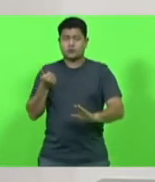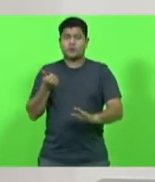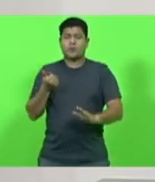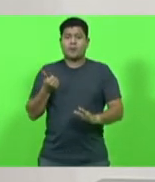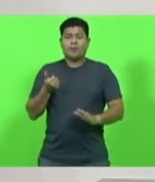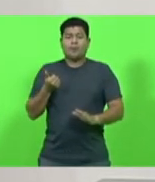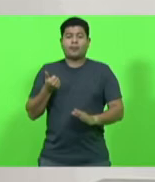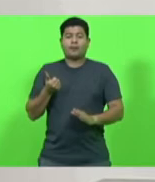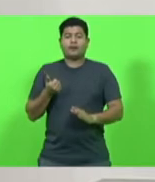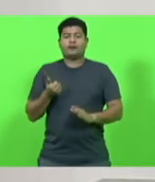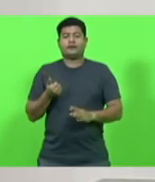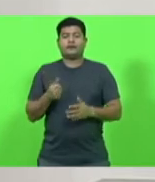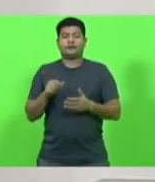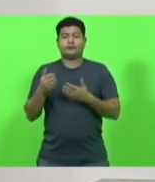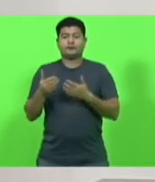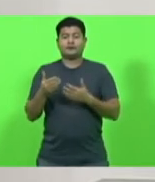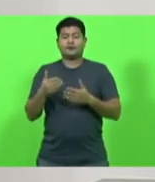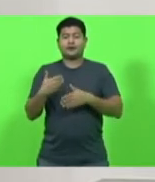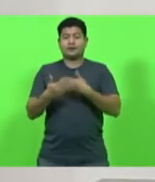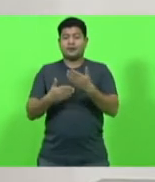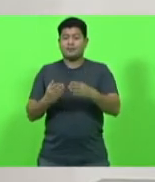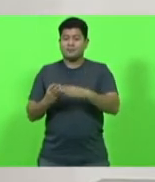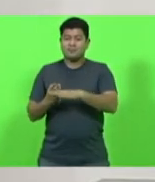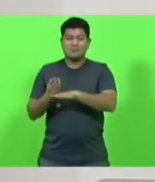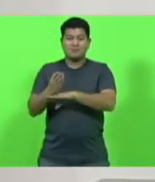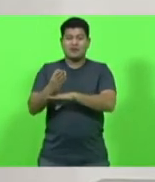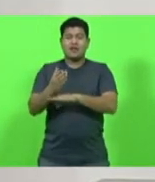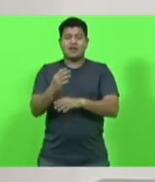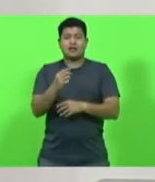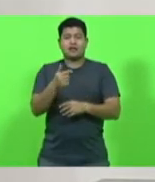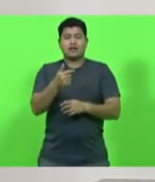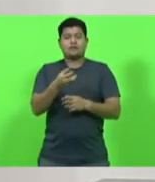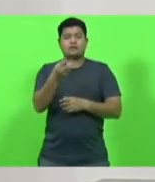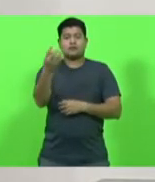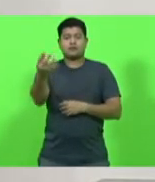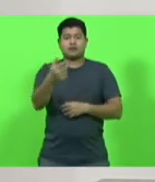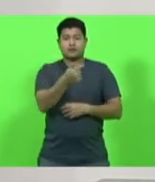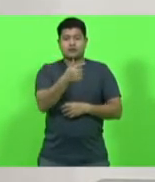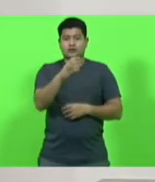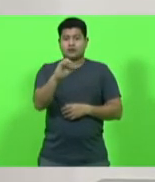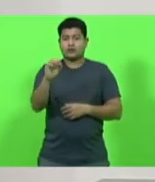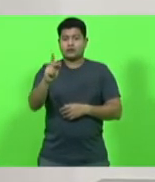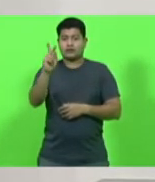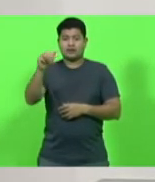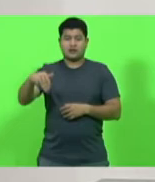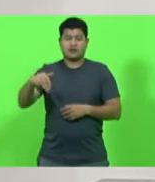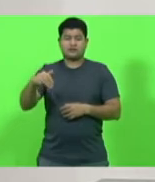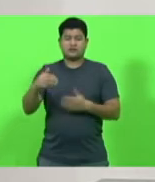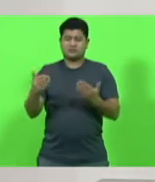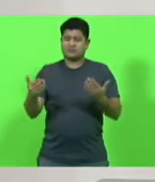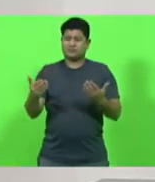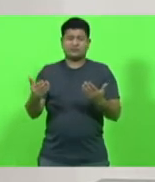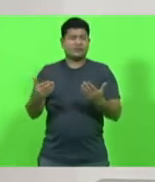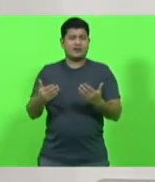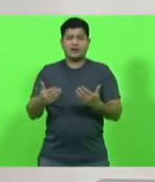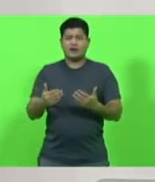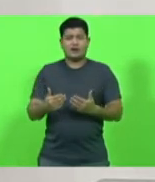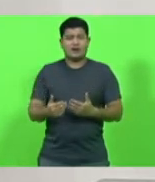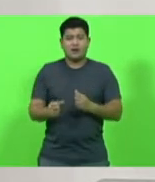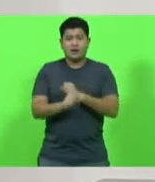que ultrapassa mais de 700 quilômetros. Isso, senhor presidente, é